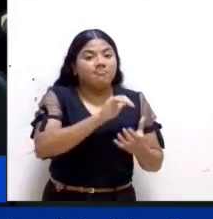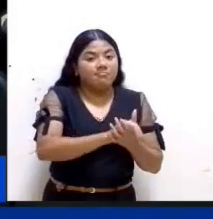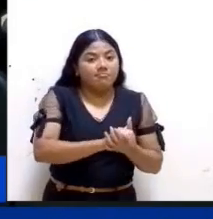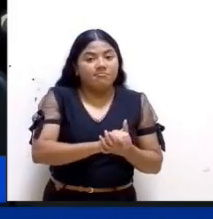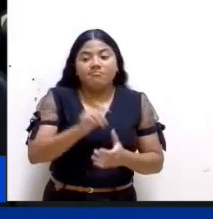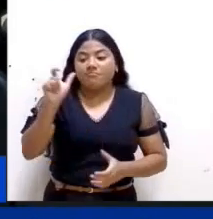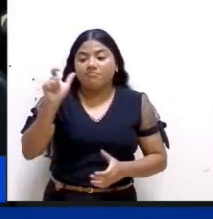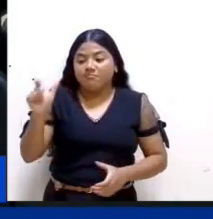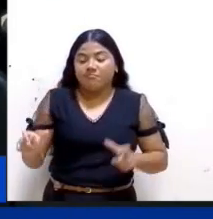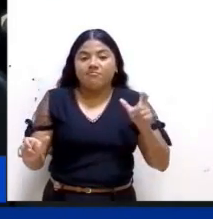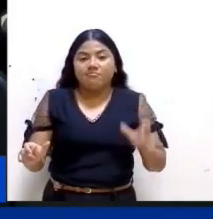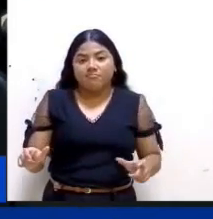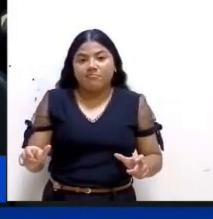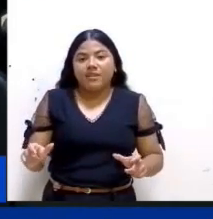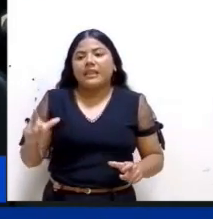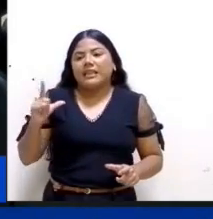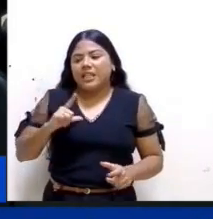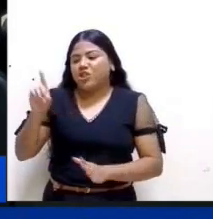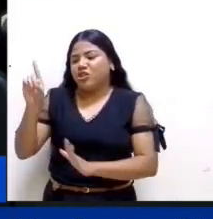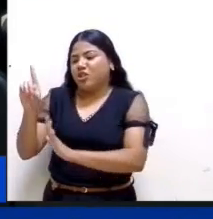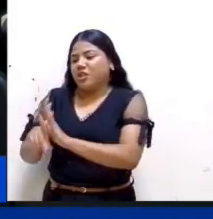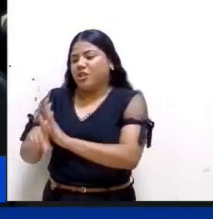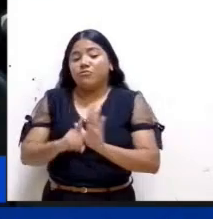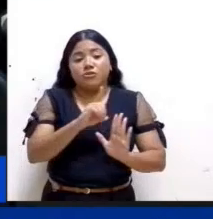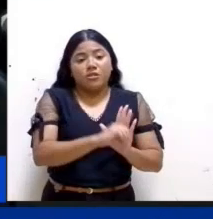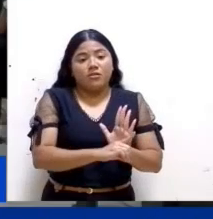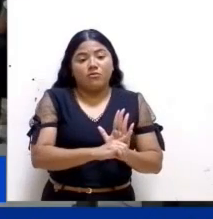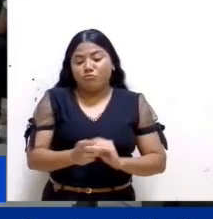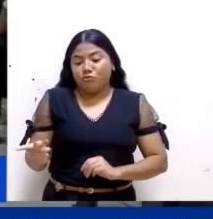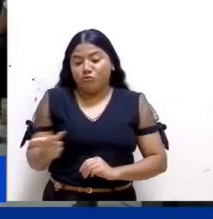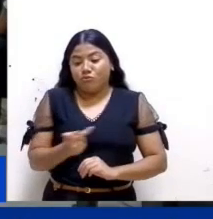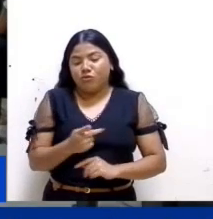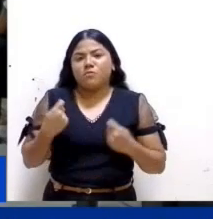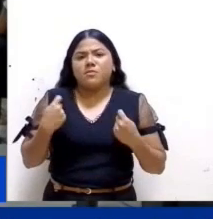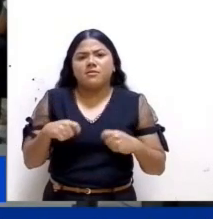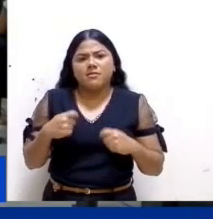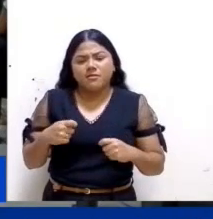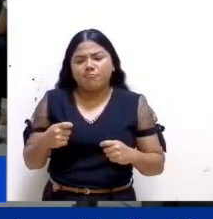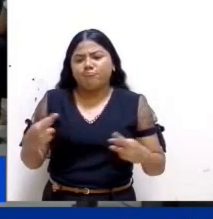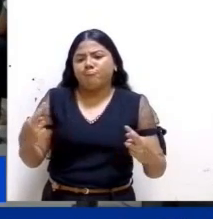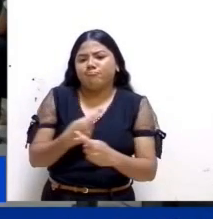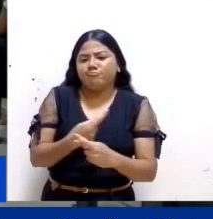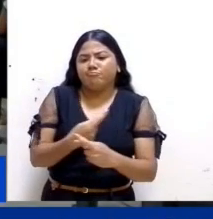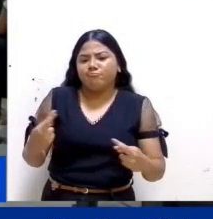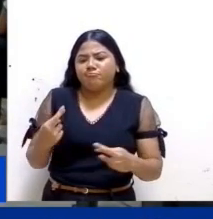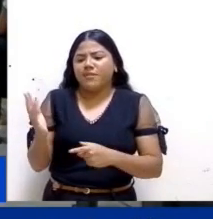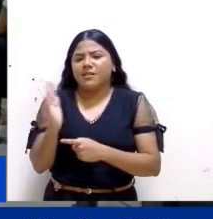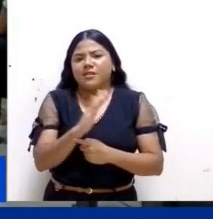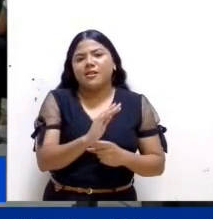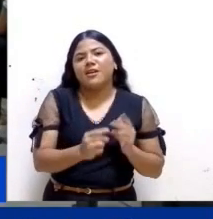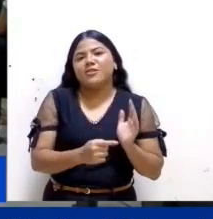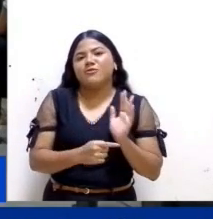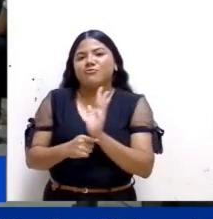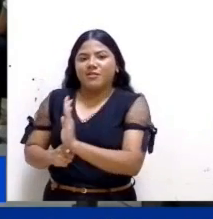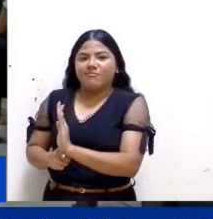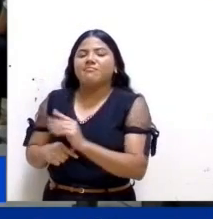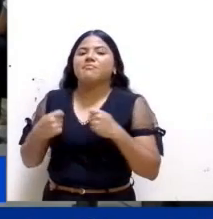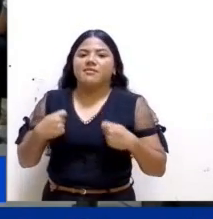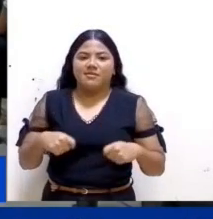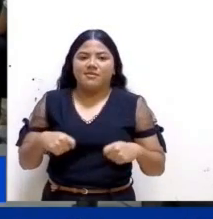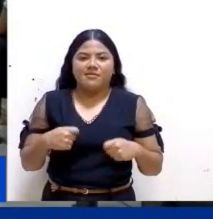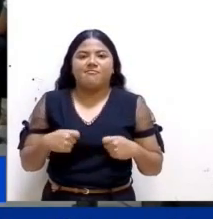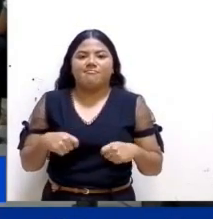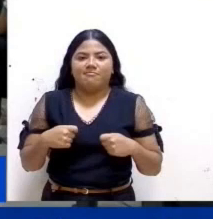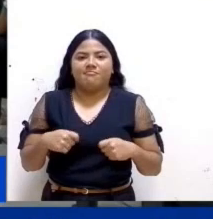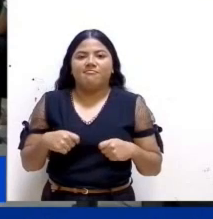casar. A assistência, ela é mútua. Um ajudando o outro. Não